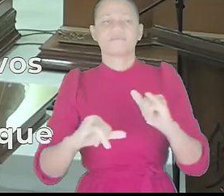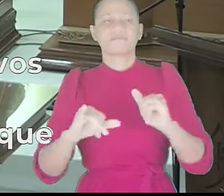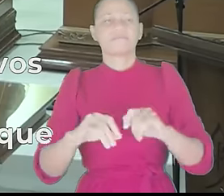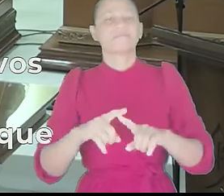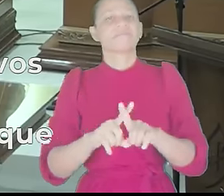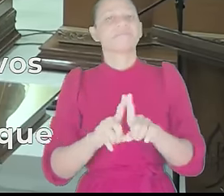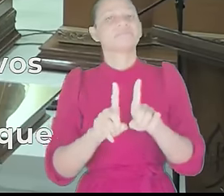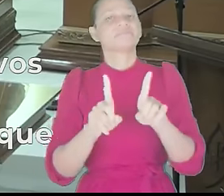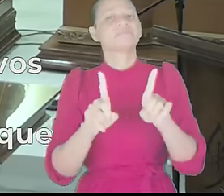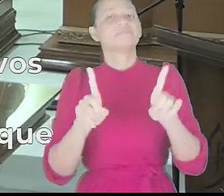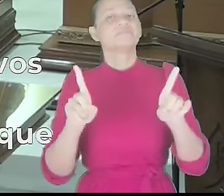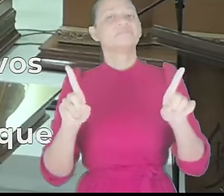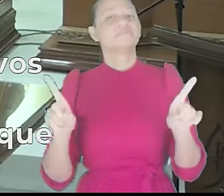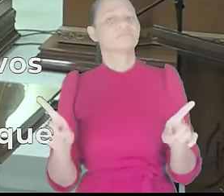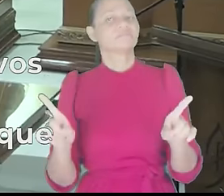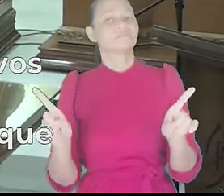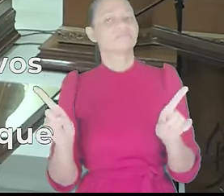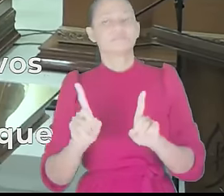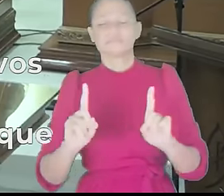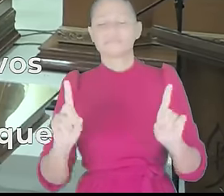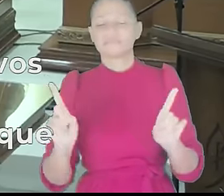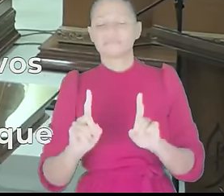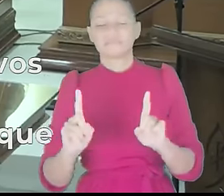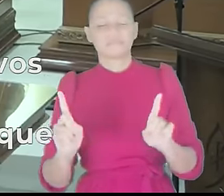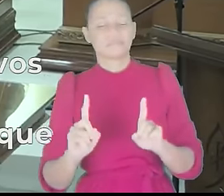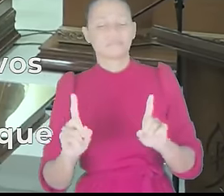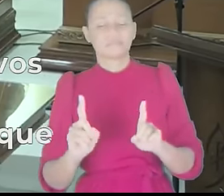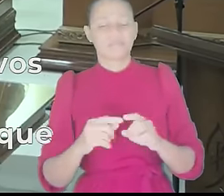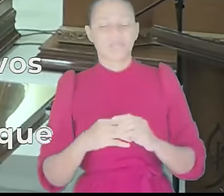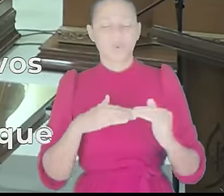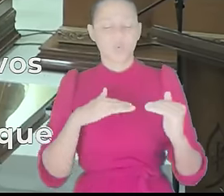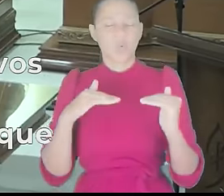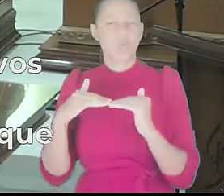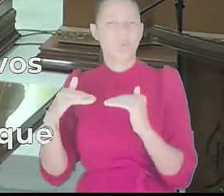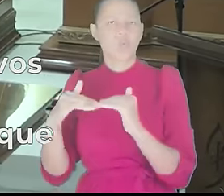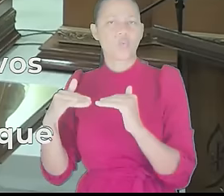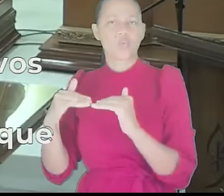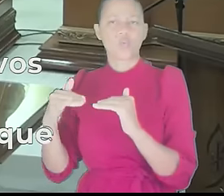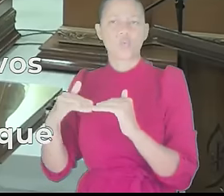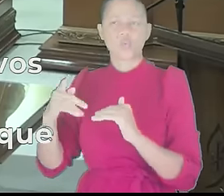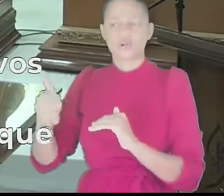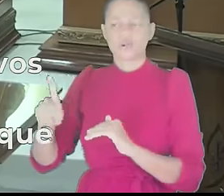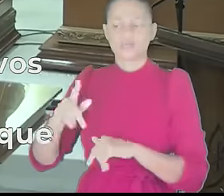mas não procedais em conformidade com as suas